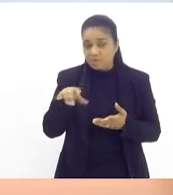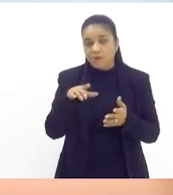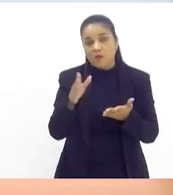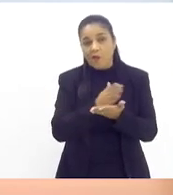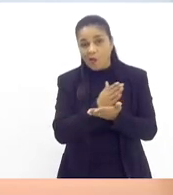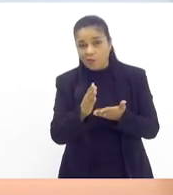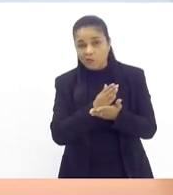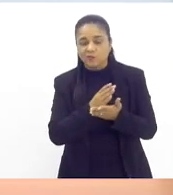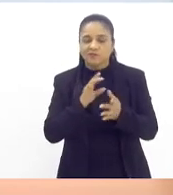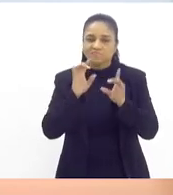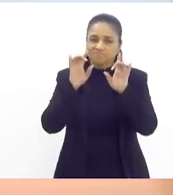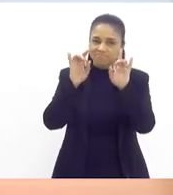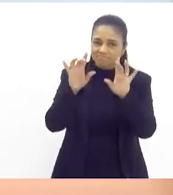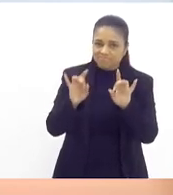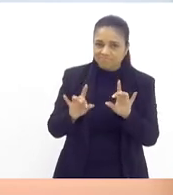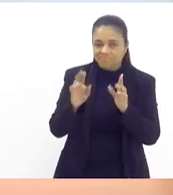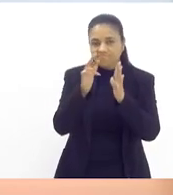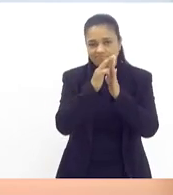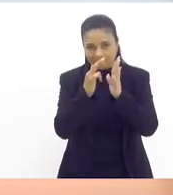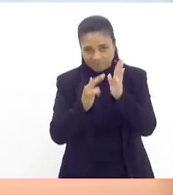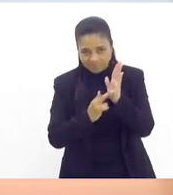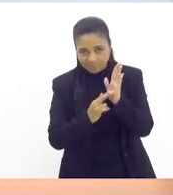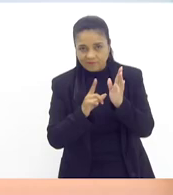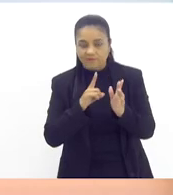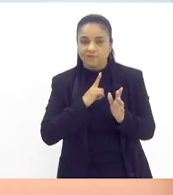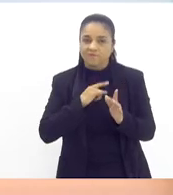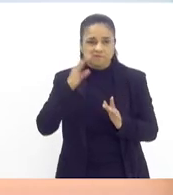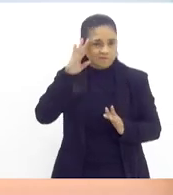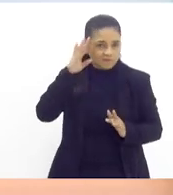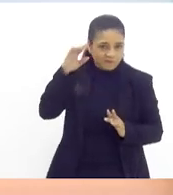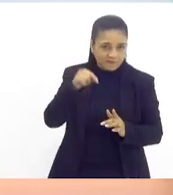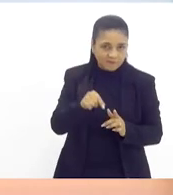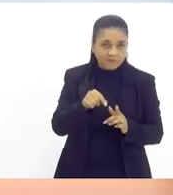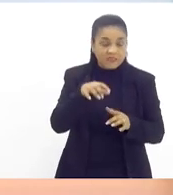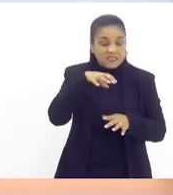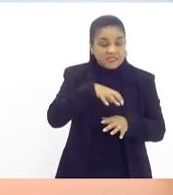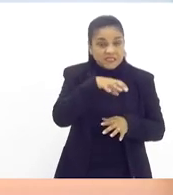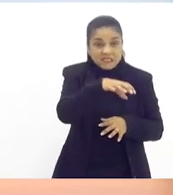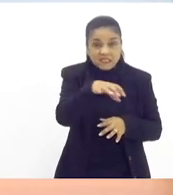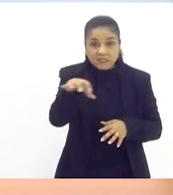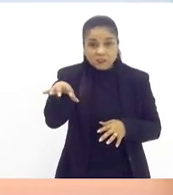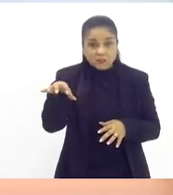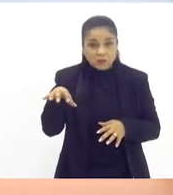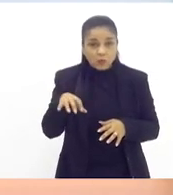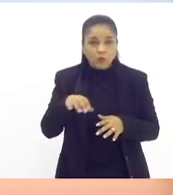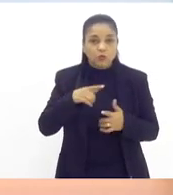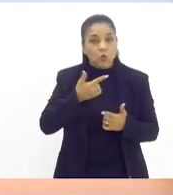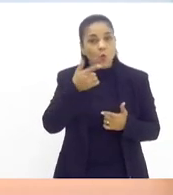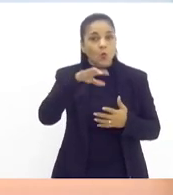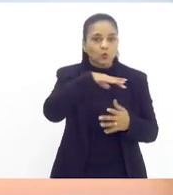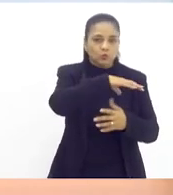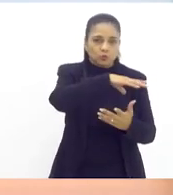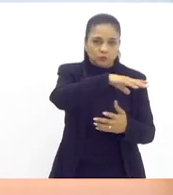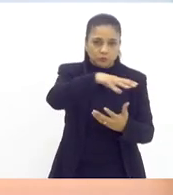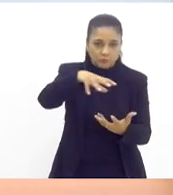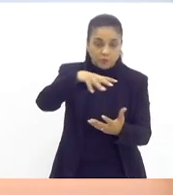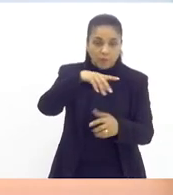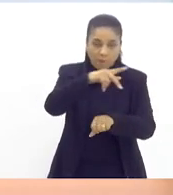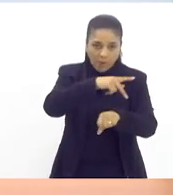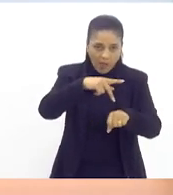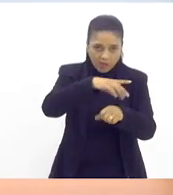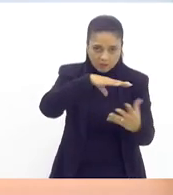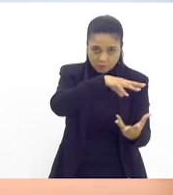de exceções, o fato é que esses são setores em que, em outros países, muitas vezes você observa